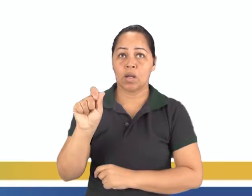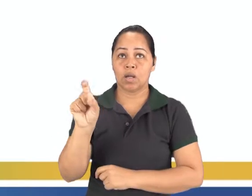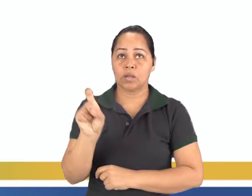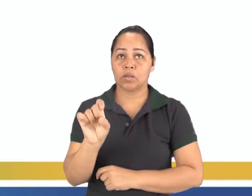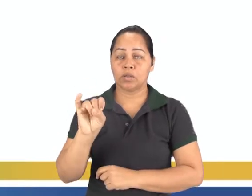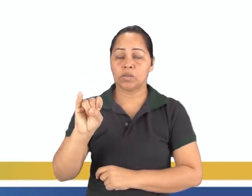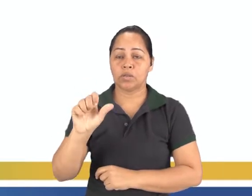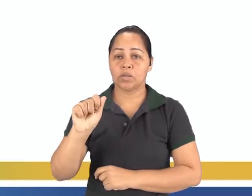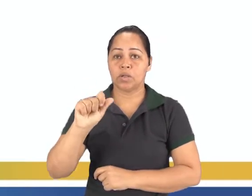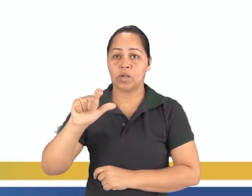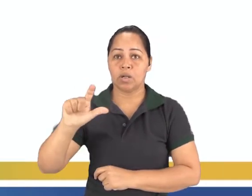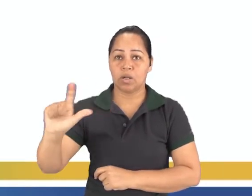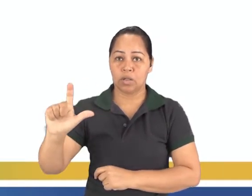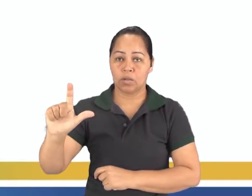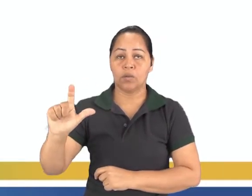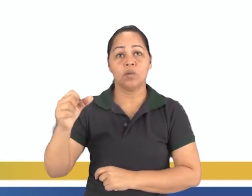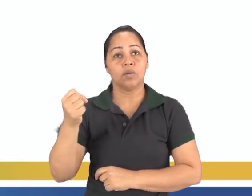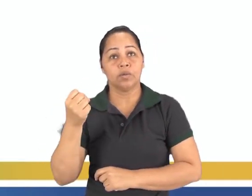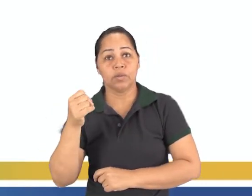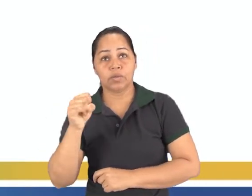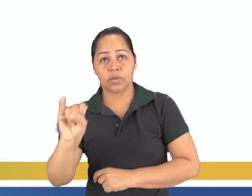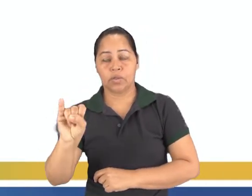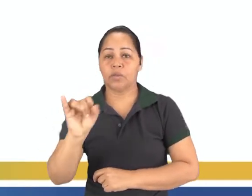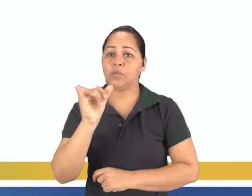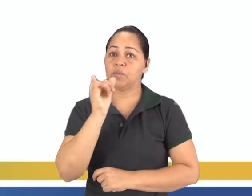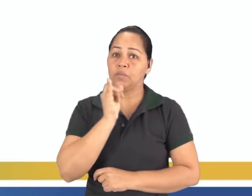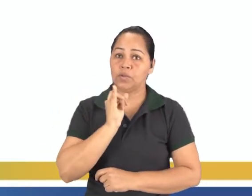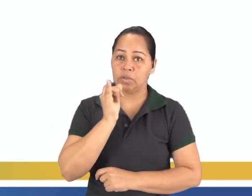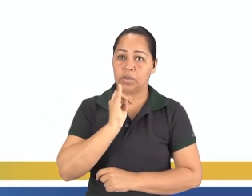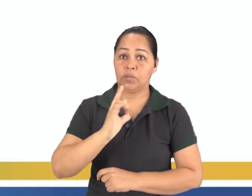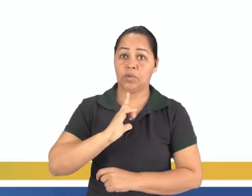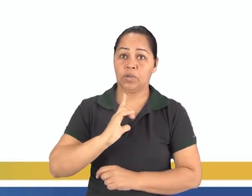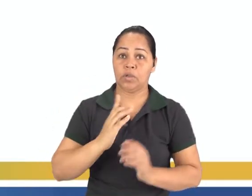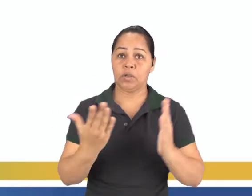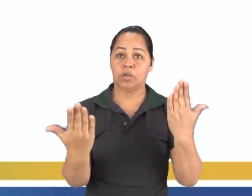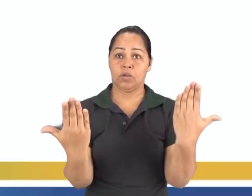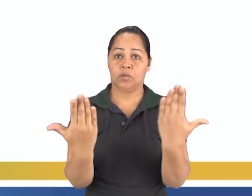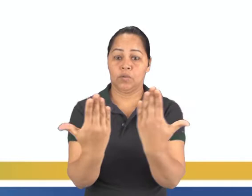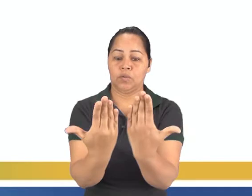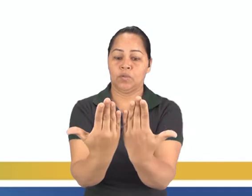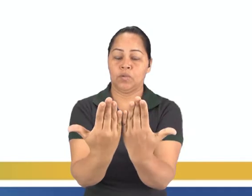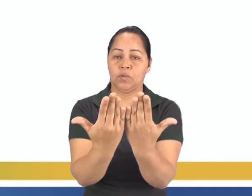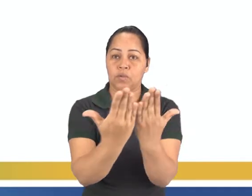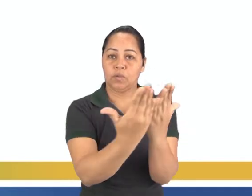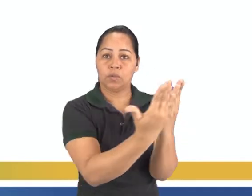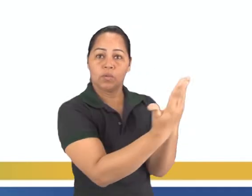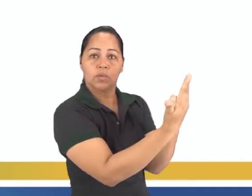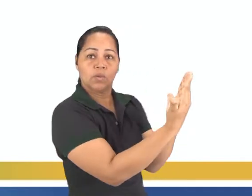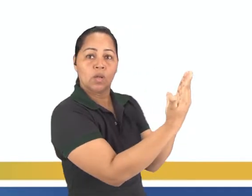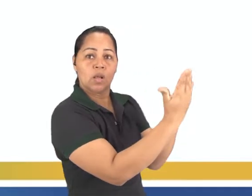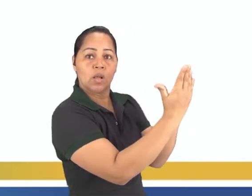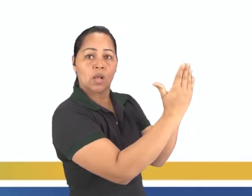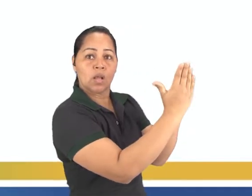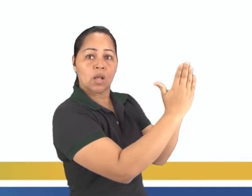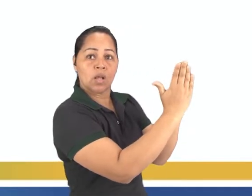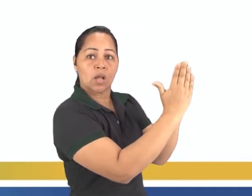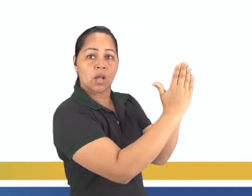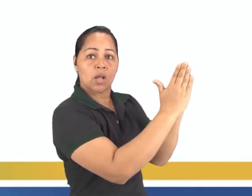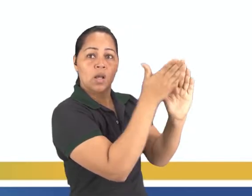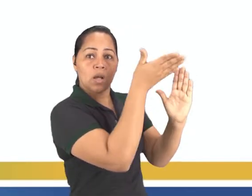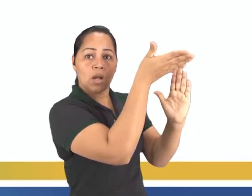o transformado da figura pela reflexão de eixo R é a própria figura. Então, ao eixo de